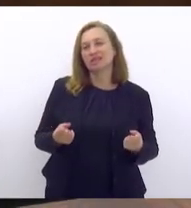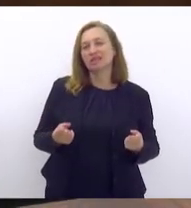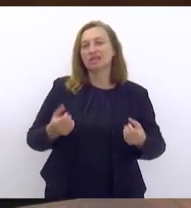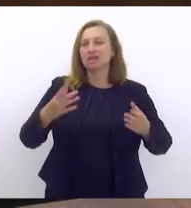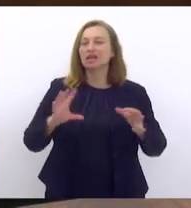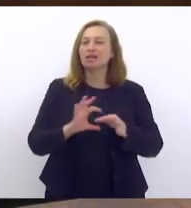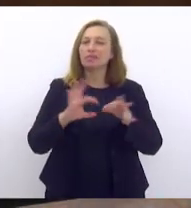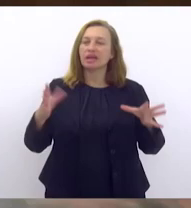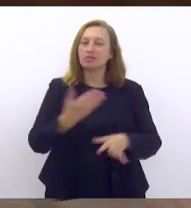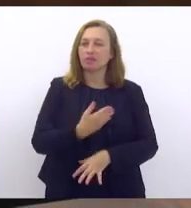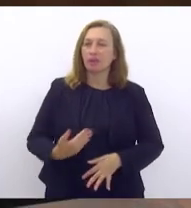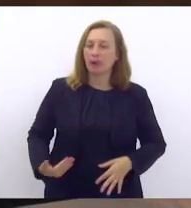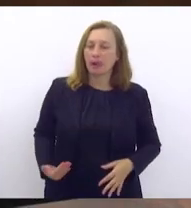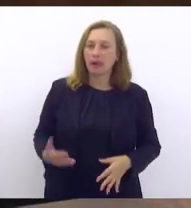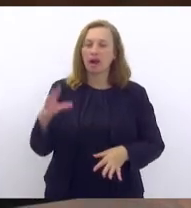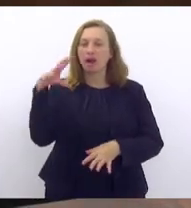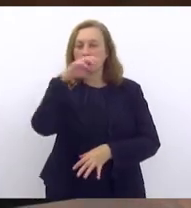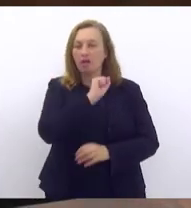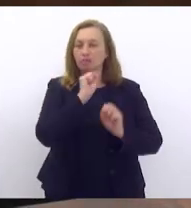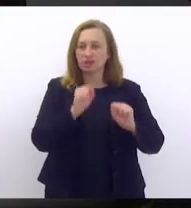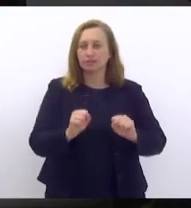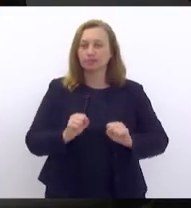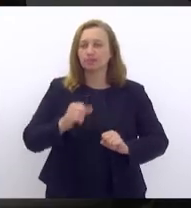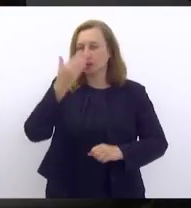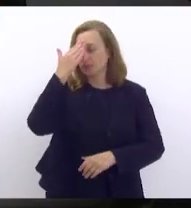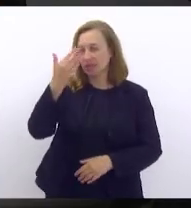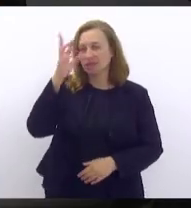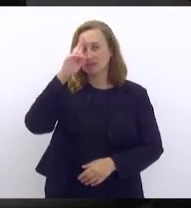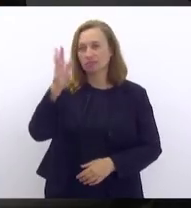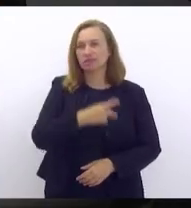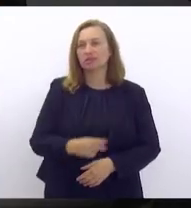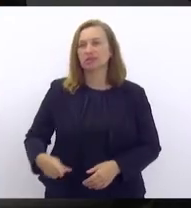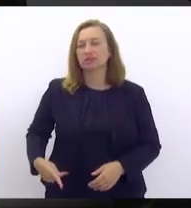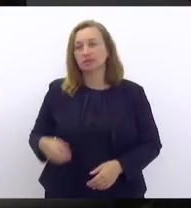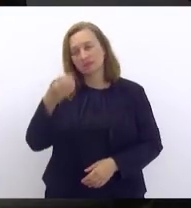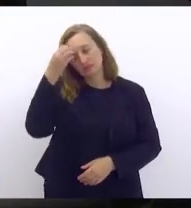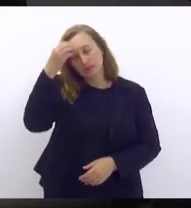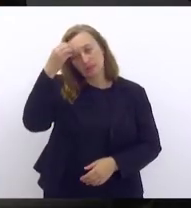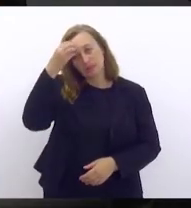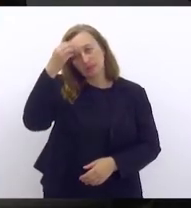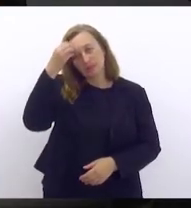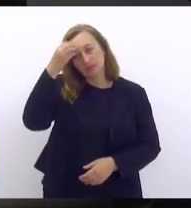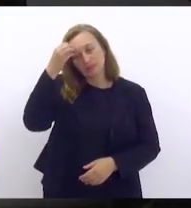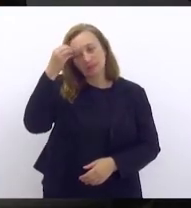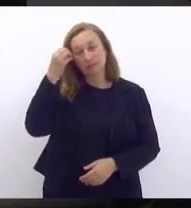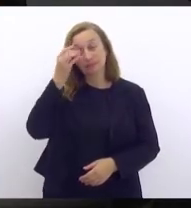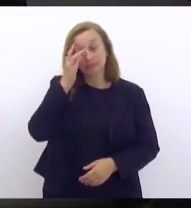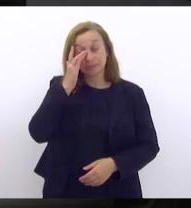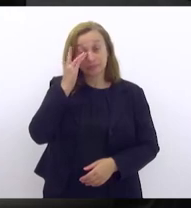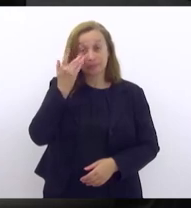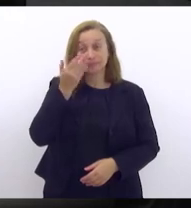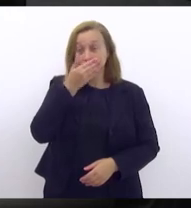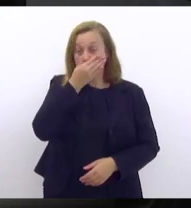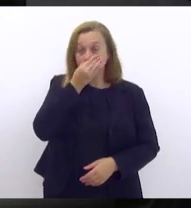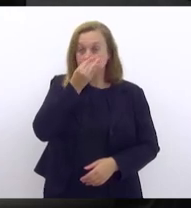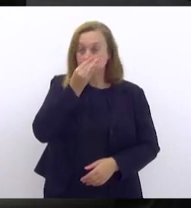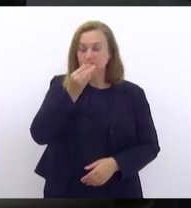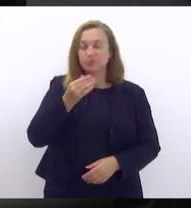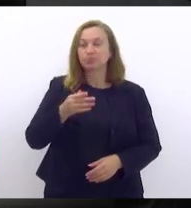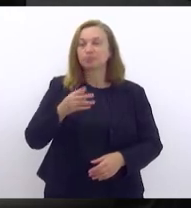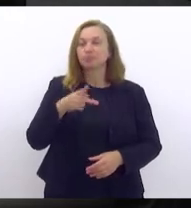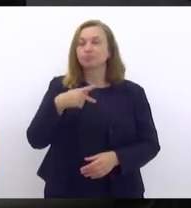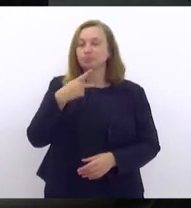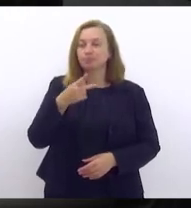sancionada pelo nosso governador o mais rápido possível. Muito obrigado, presidente. Declaração de voto. Deputado Luiz Paulo. Senhor